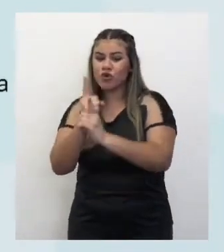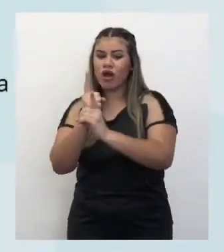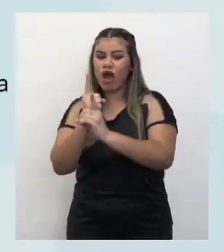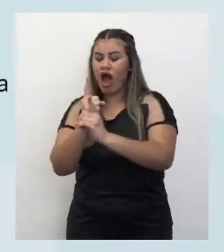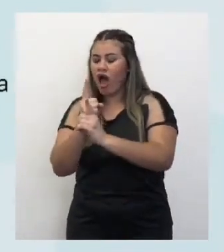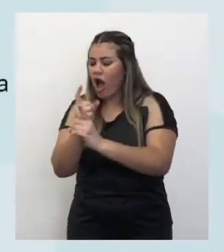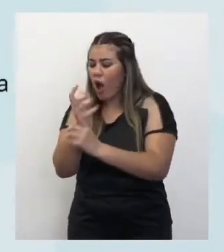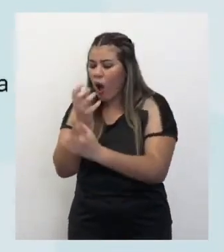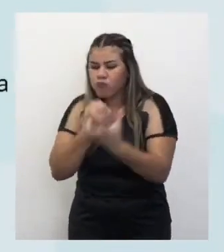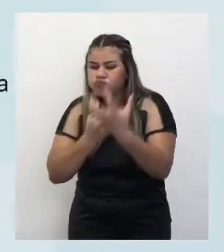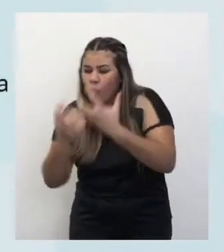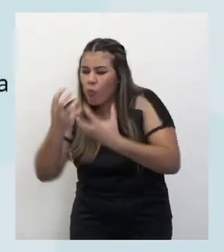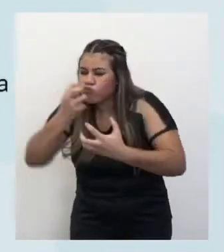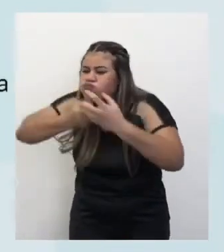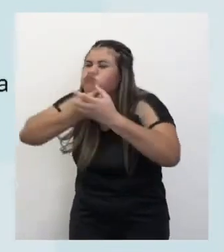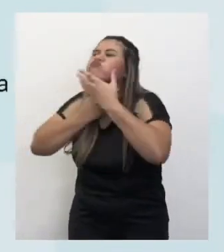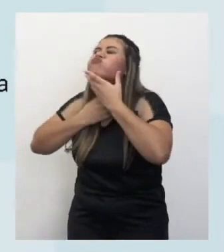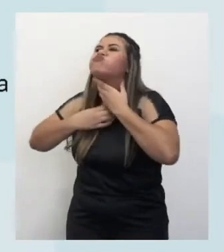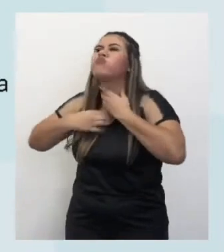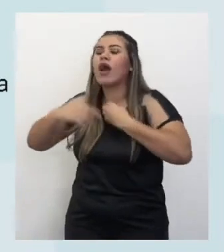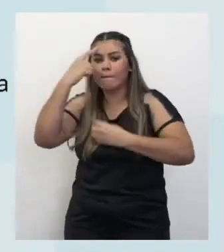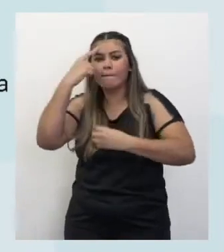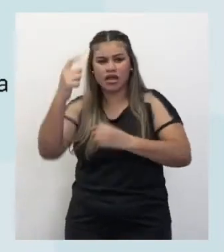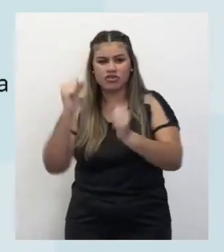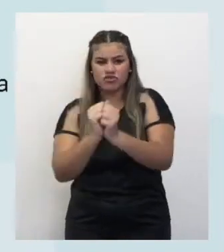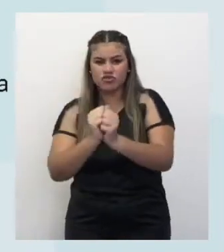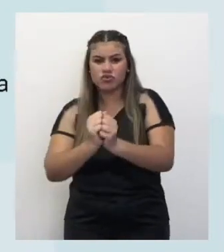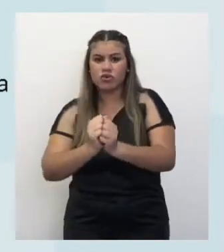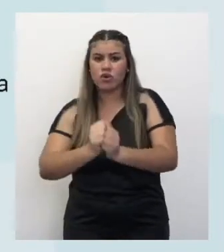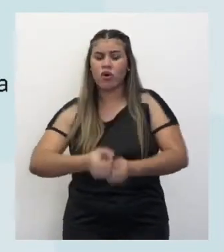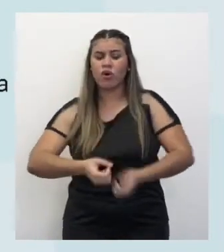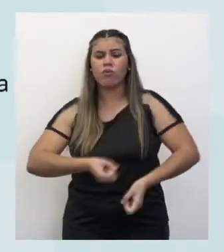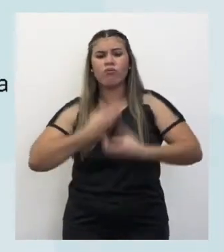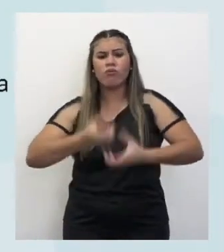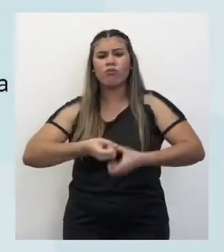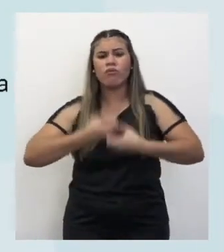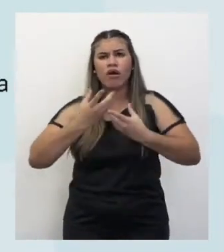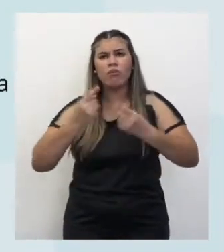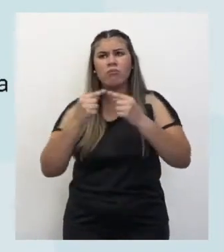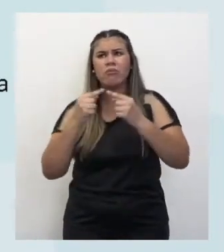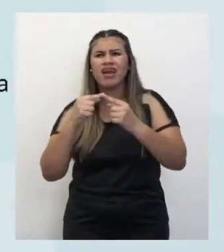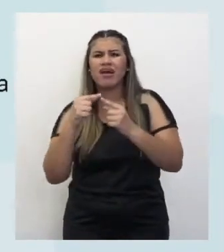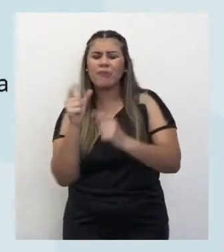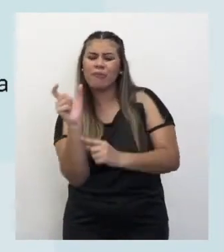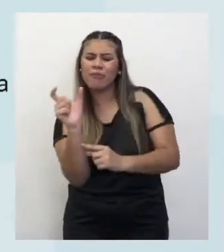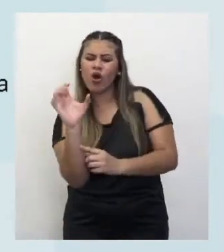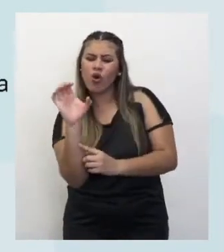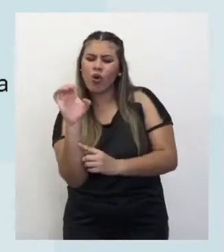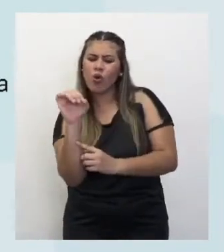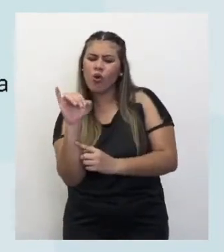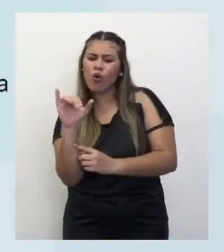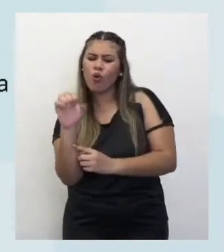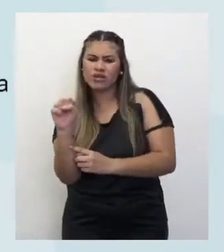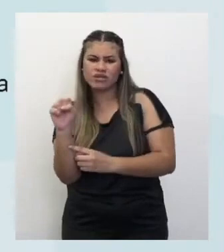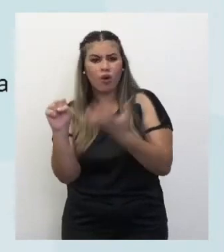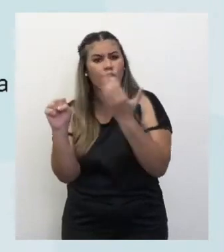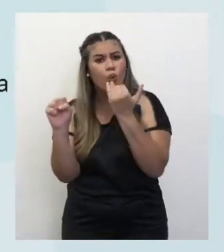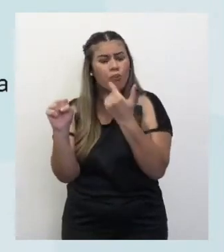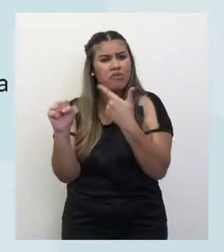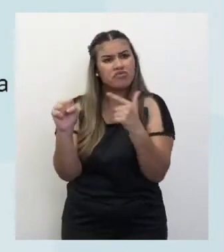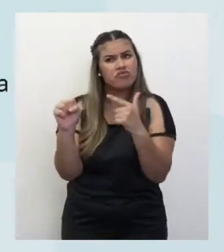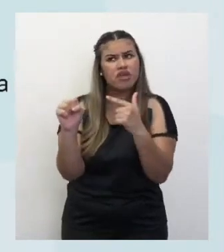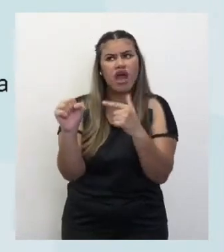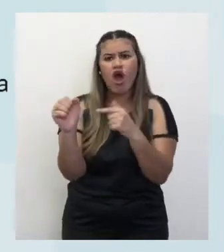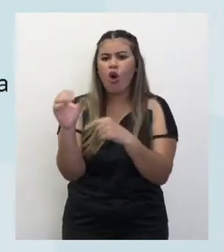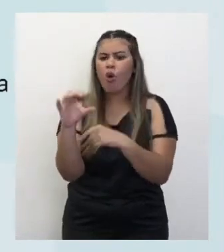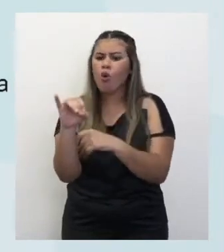voracidade. Pense conosco, levante hipóteses. Por que o eu lírico utiliza a palavra coisa nesta estrofe? A palavra coisa. Por